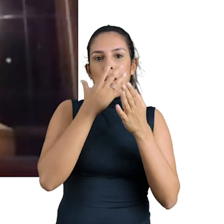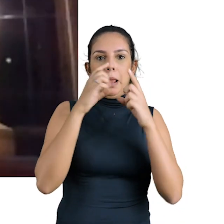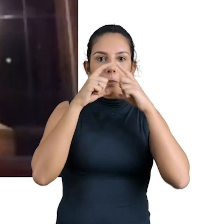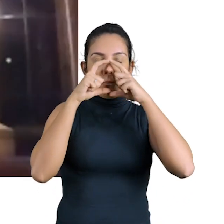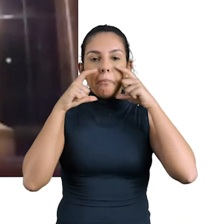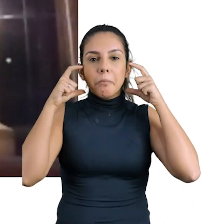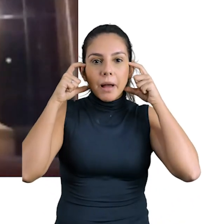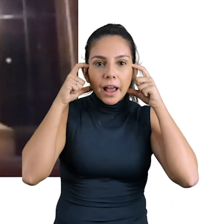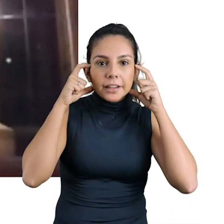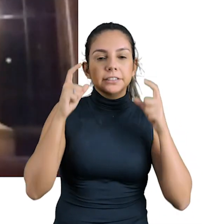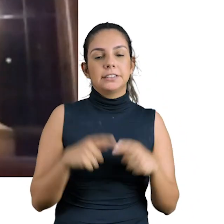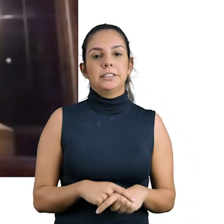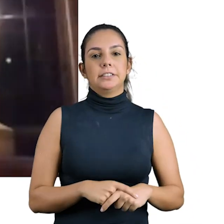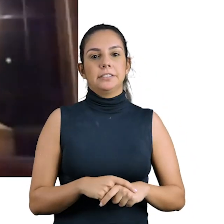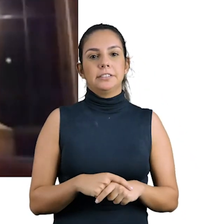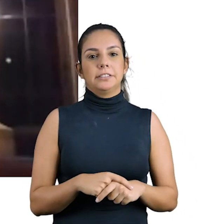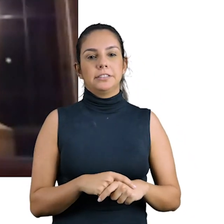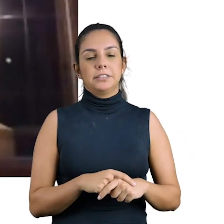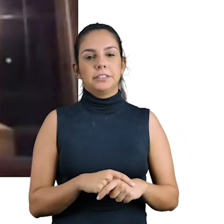sem máscara, que teve que tomar, enfim,